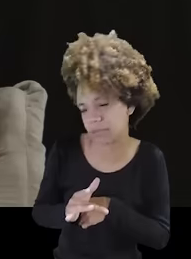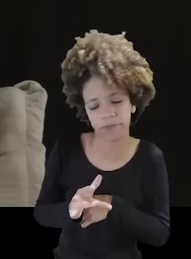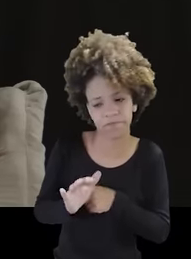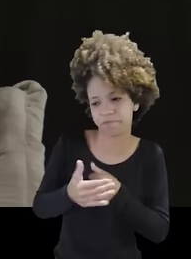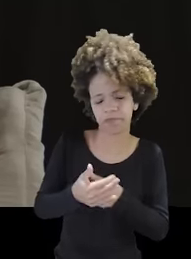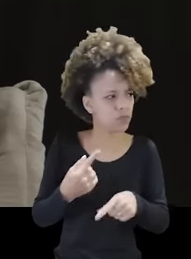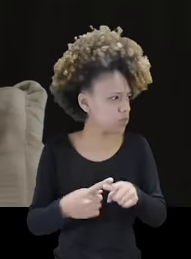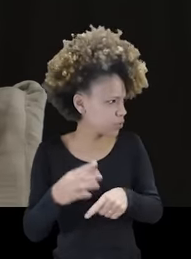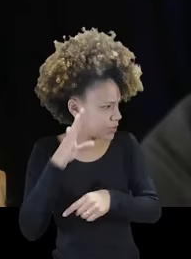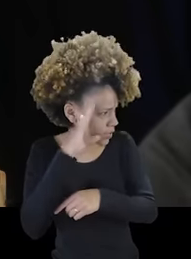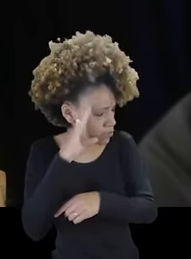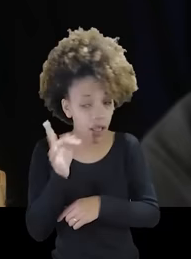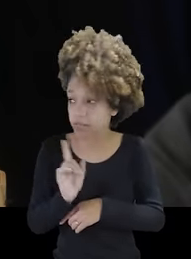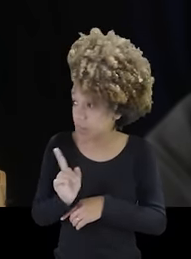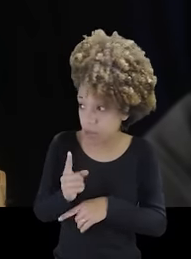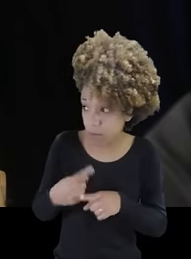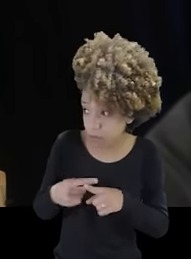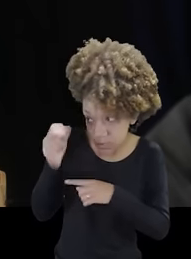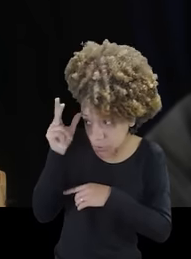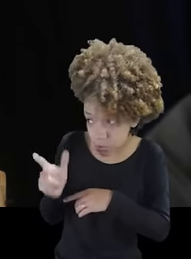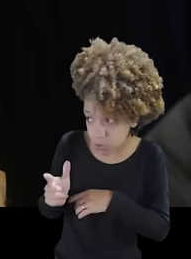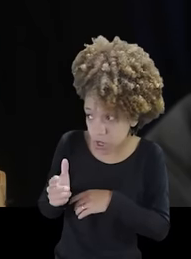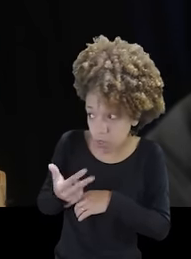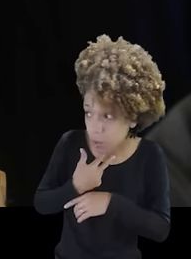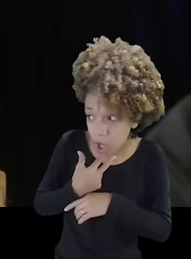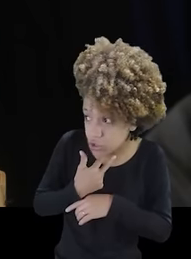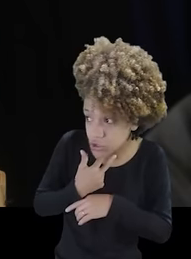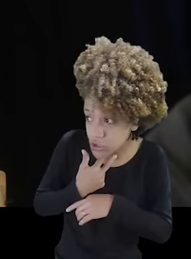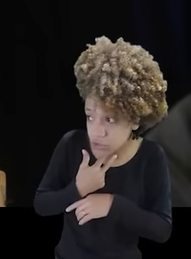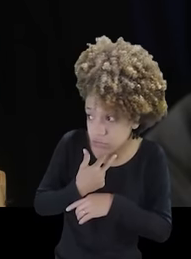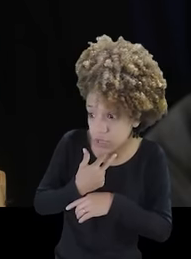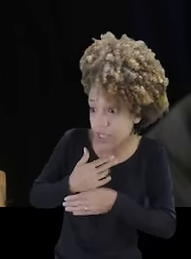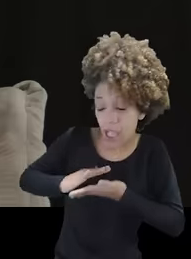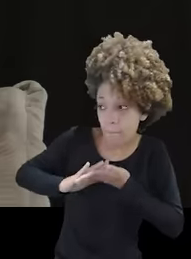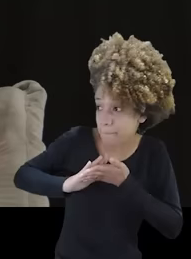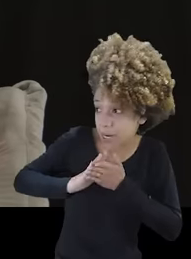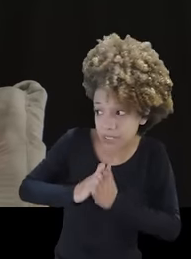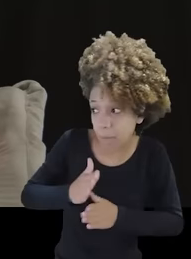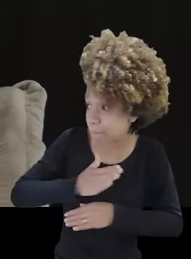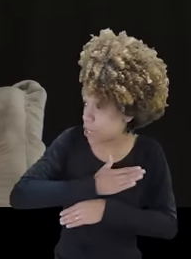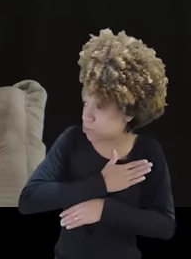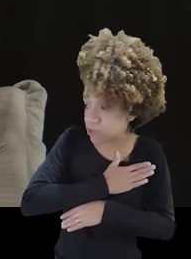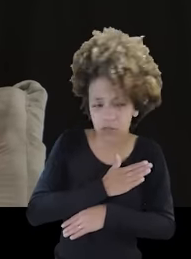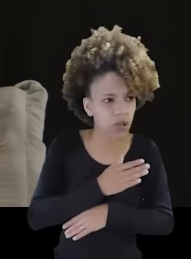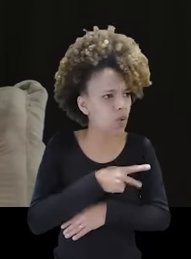não vai falar do exército por causa não pode não pode é homofóbico demais